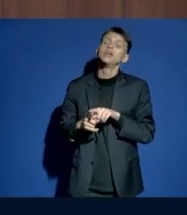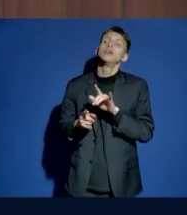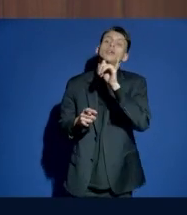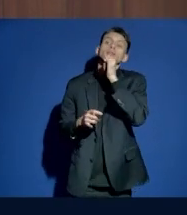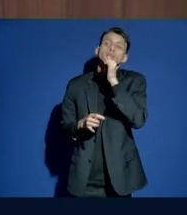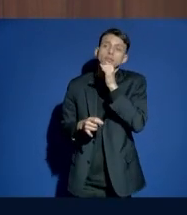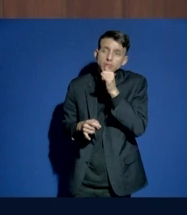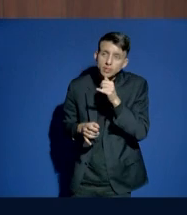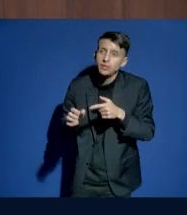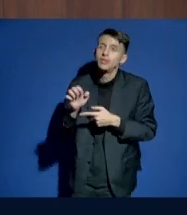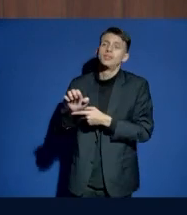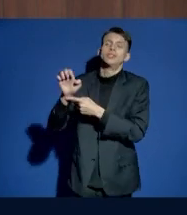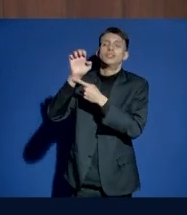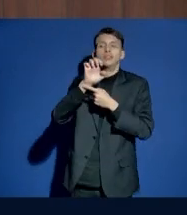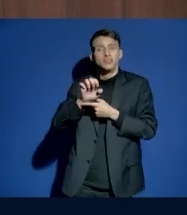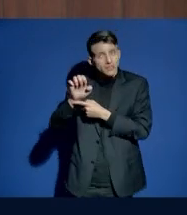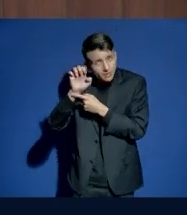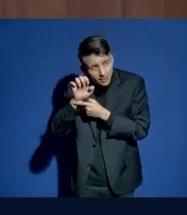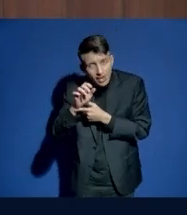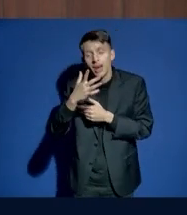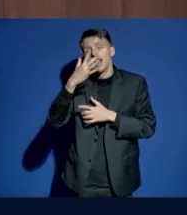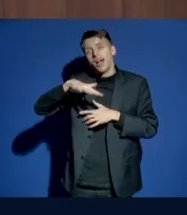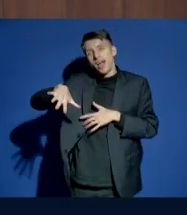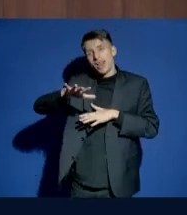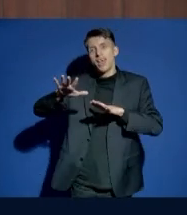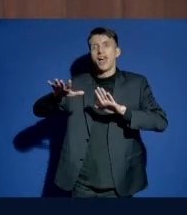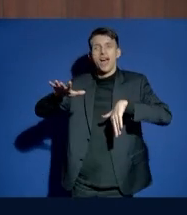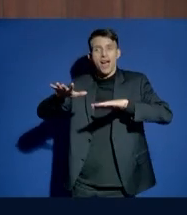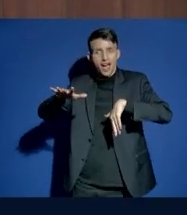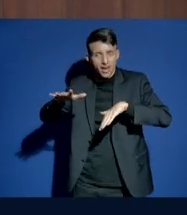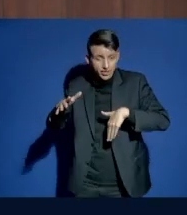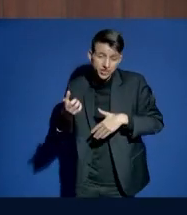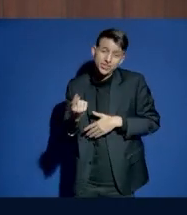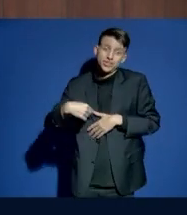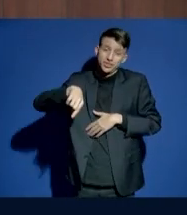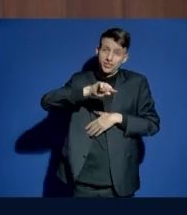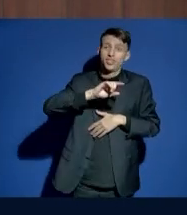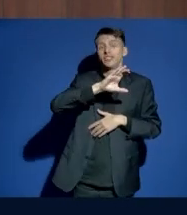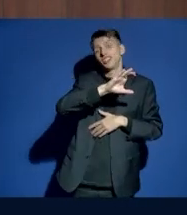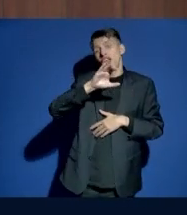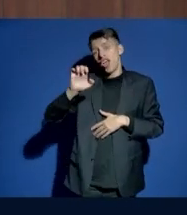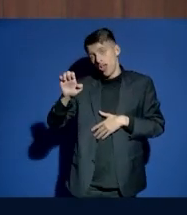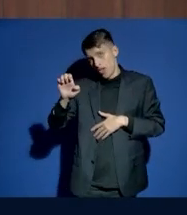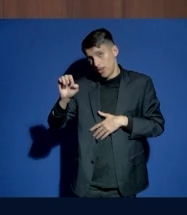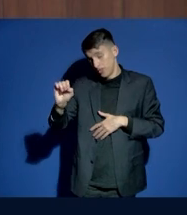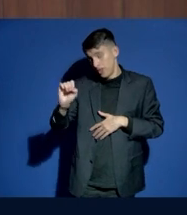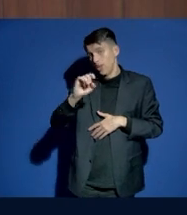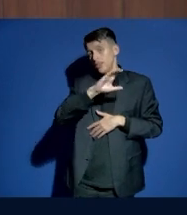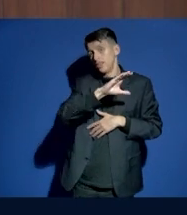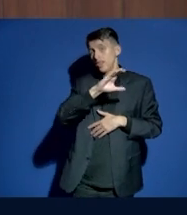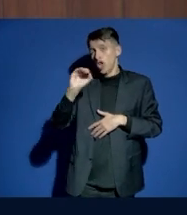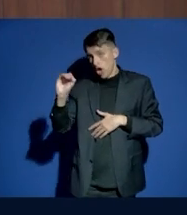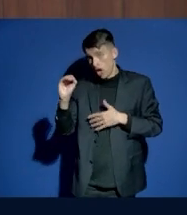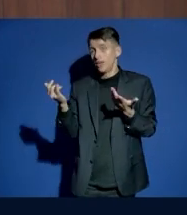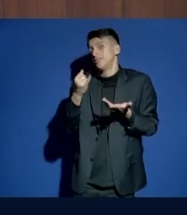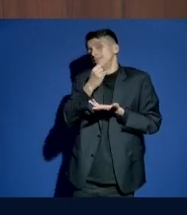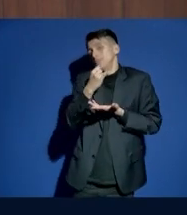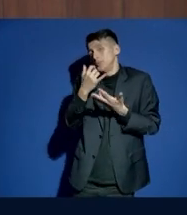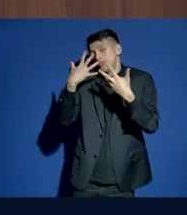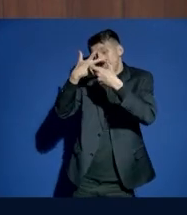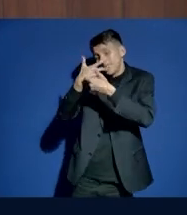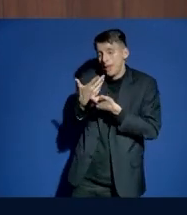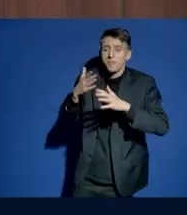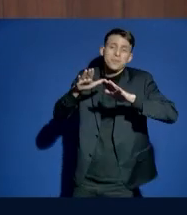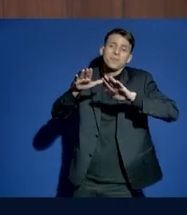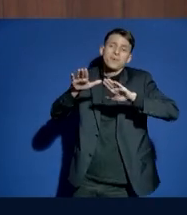quem é estado litorâneo ainda tem uma vantagem em relação a nós estamos lá no centro-oeste Tá certo Deus não deu essa beleza do mar